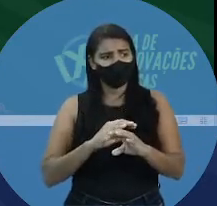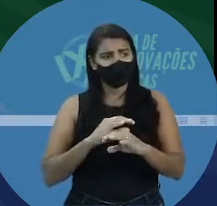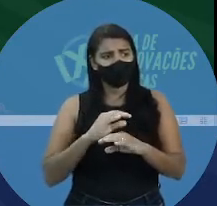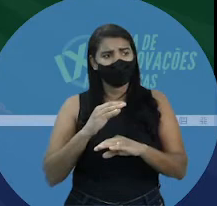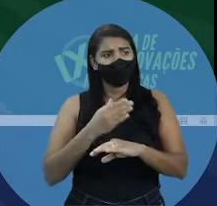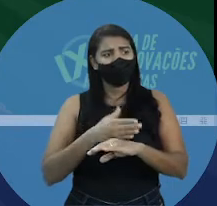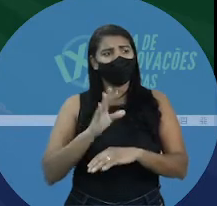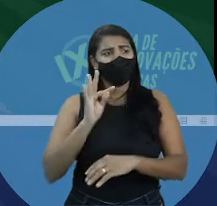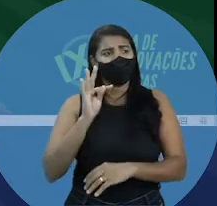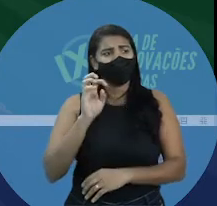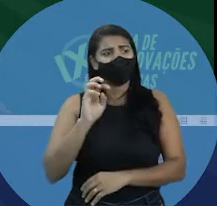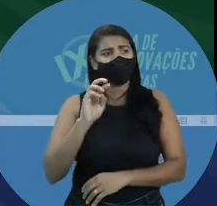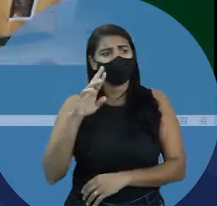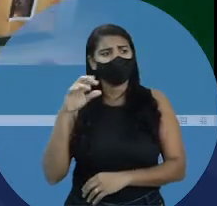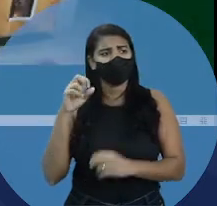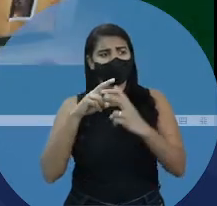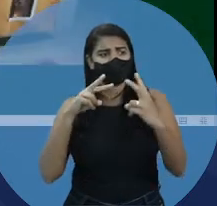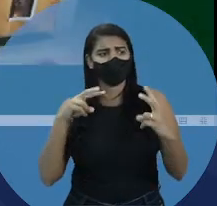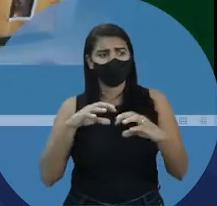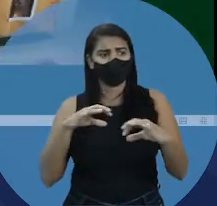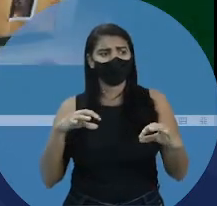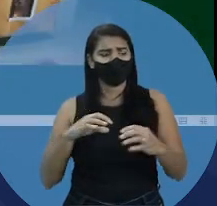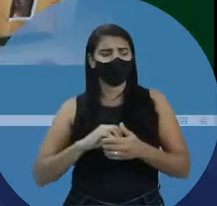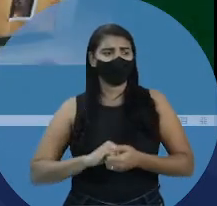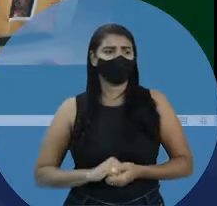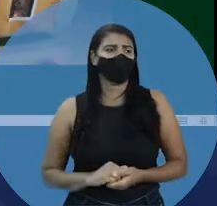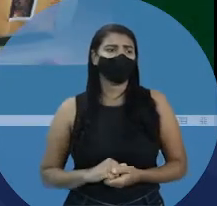teóricas. Pode passar.